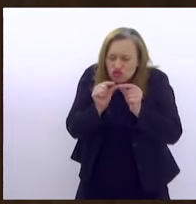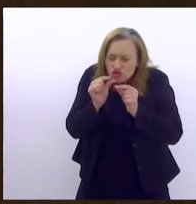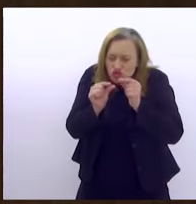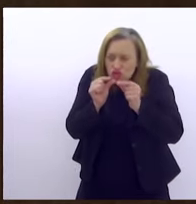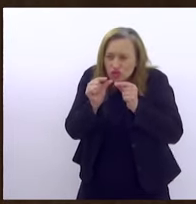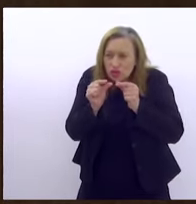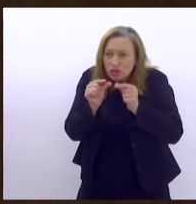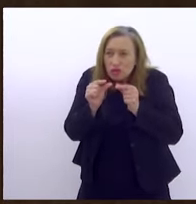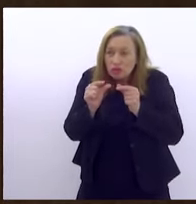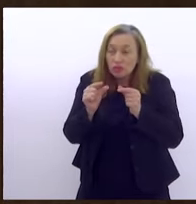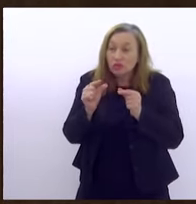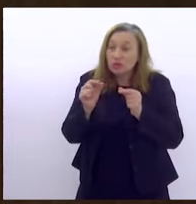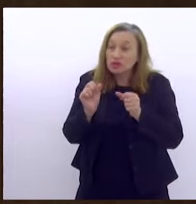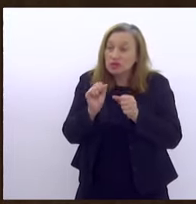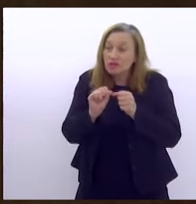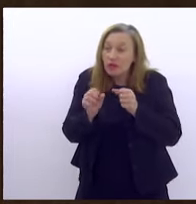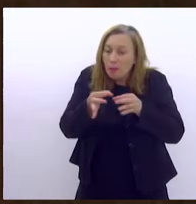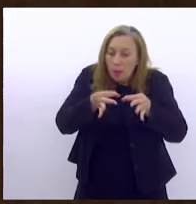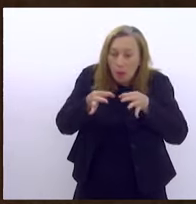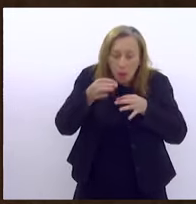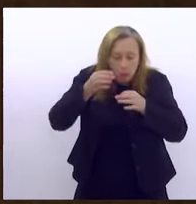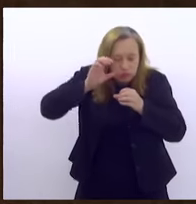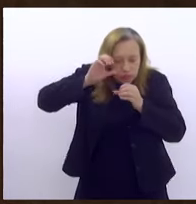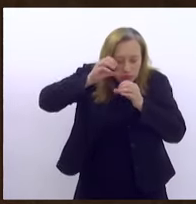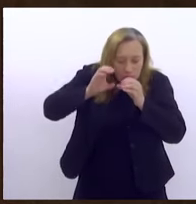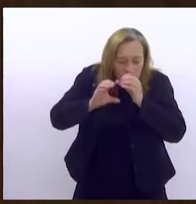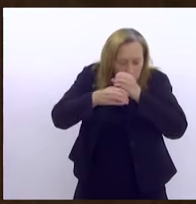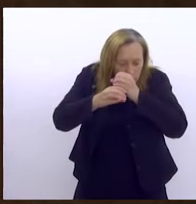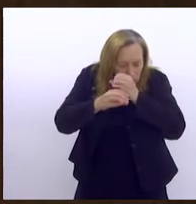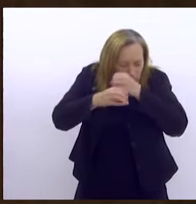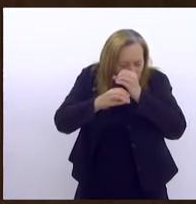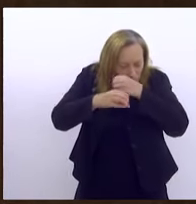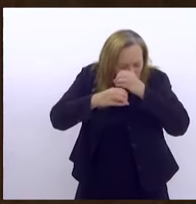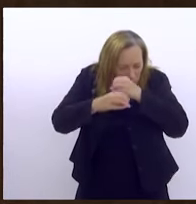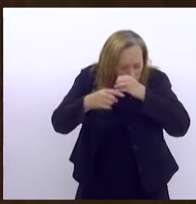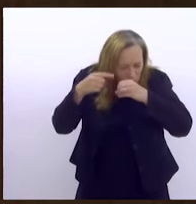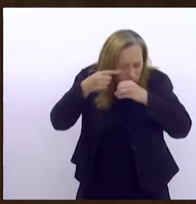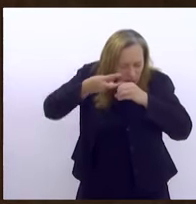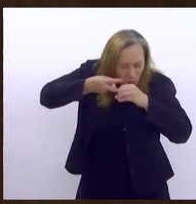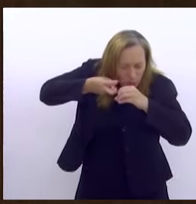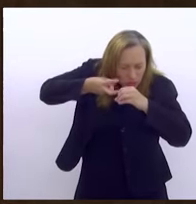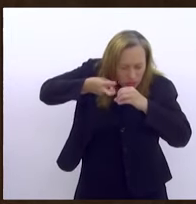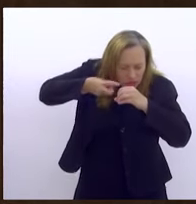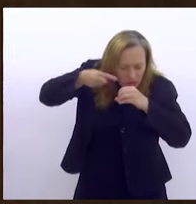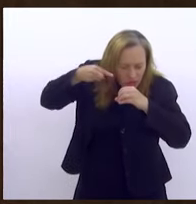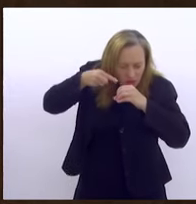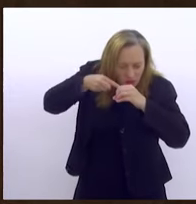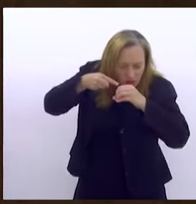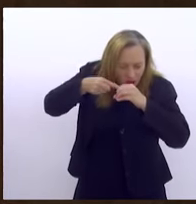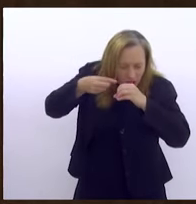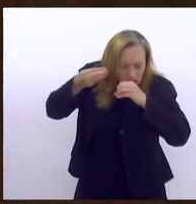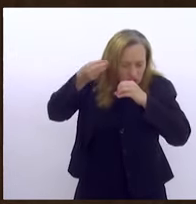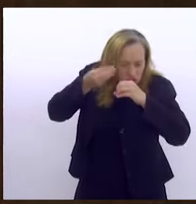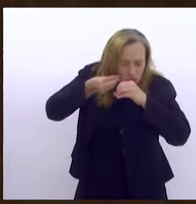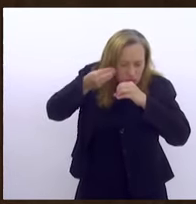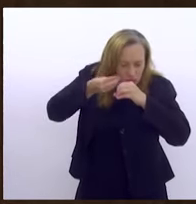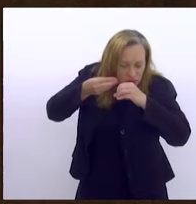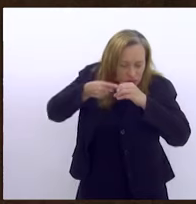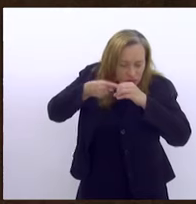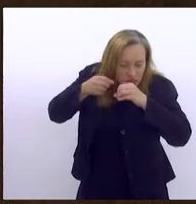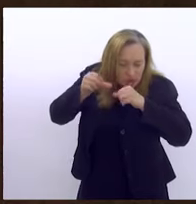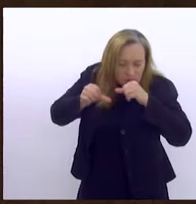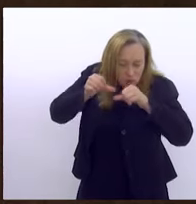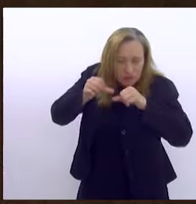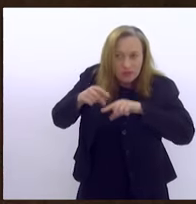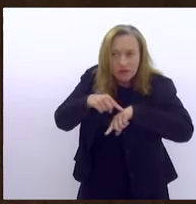faz um ensaio laboratorial, o simples fato de você observar a experiência, você já a